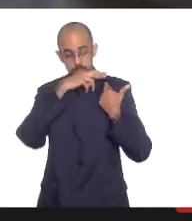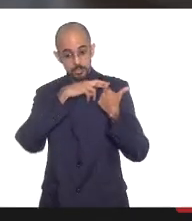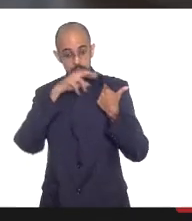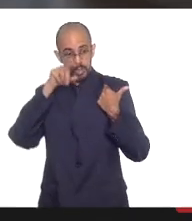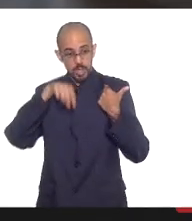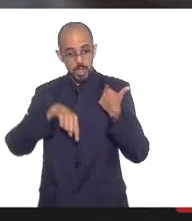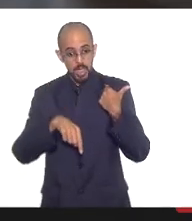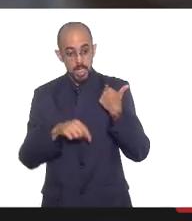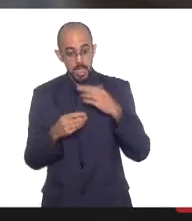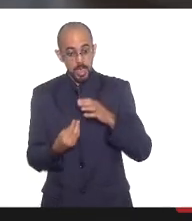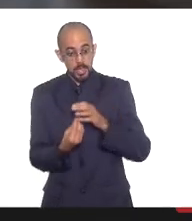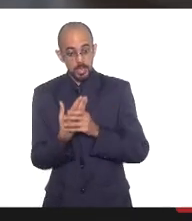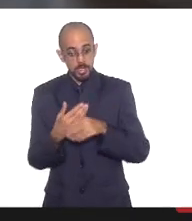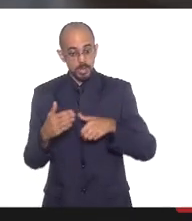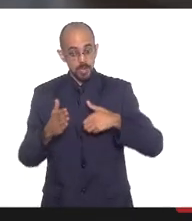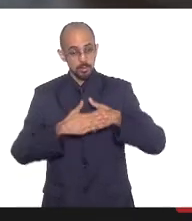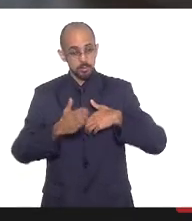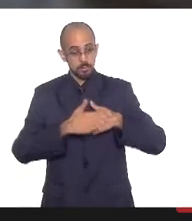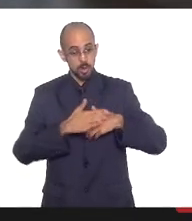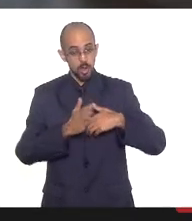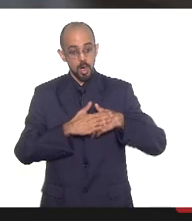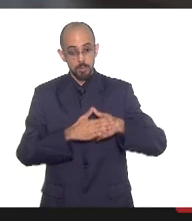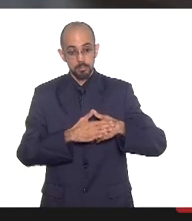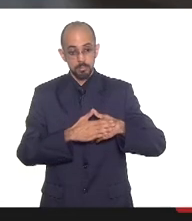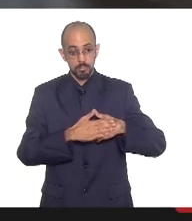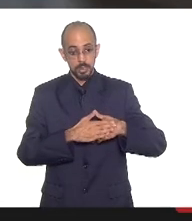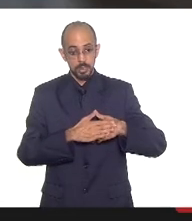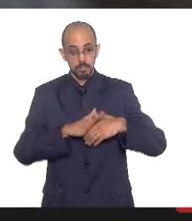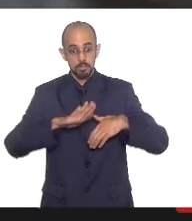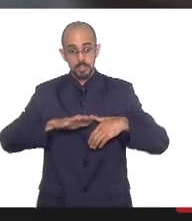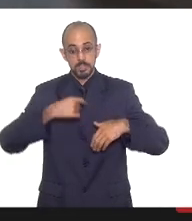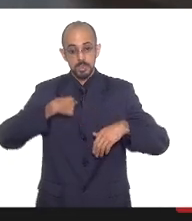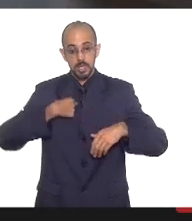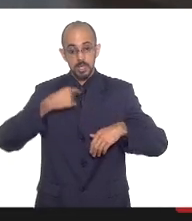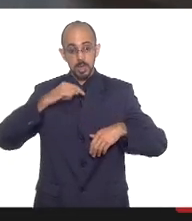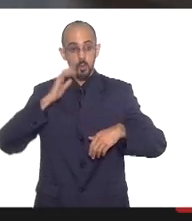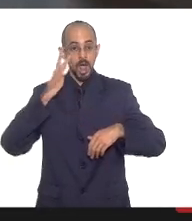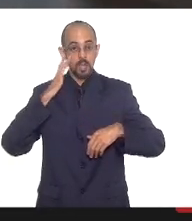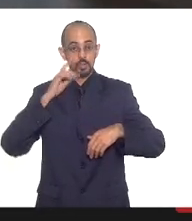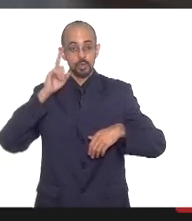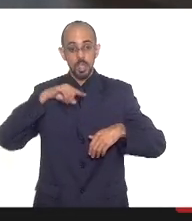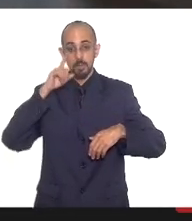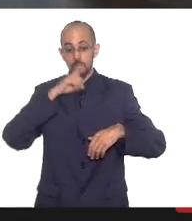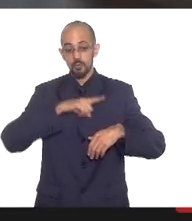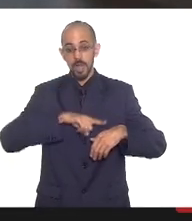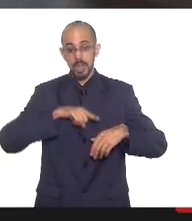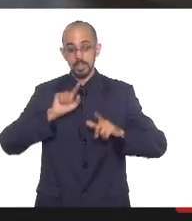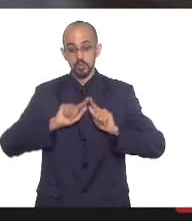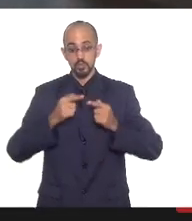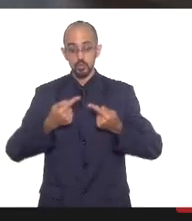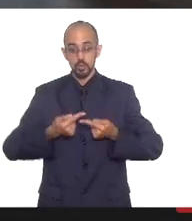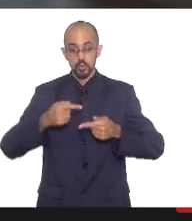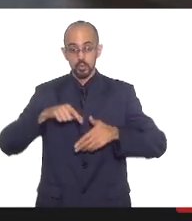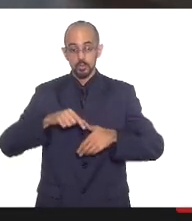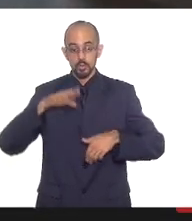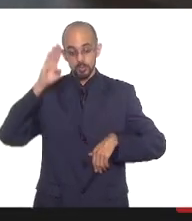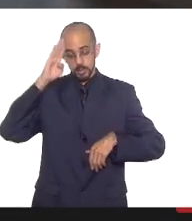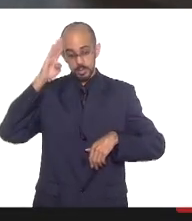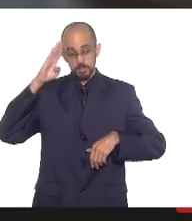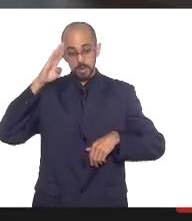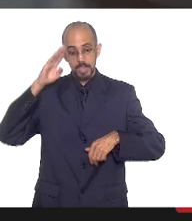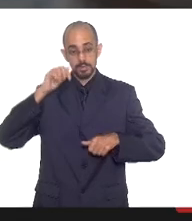ser observados por conta própria Eu particularmente assistir físico programas projetados eles devem ser